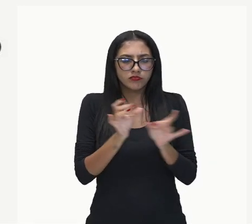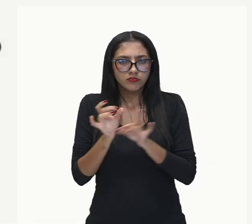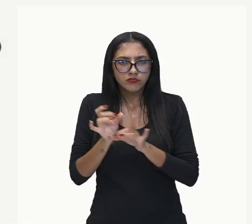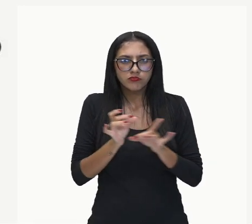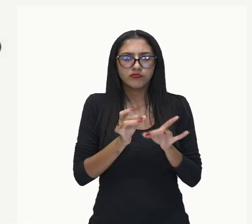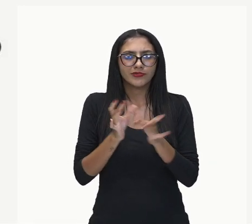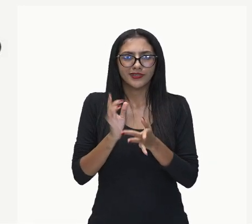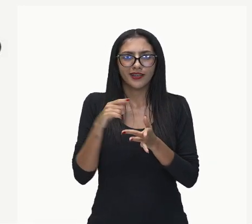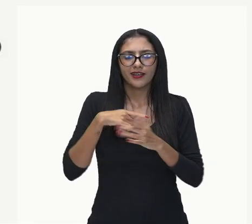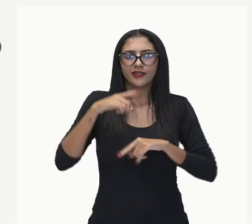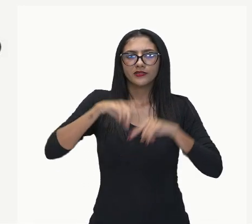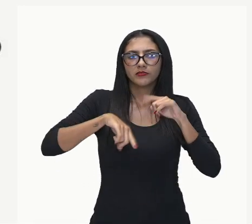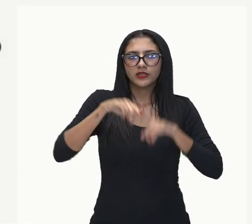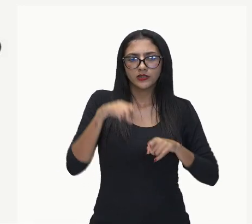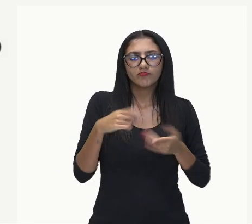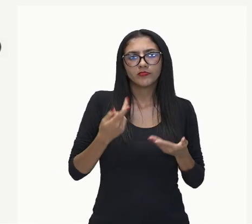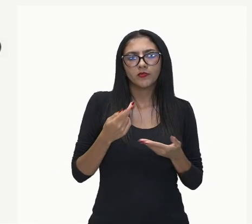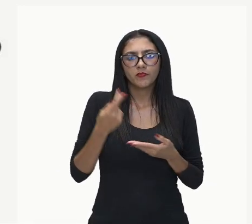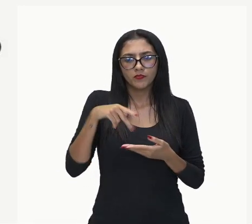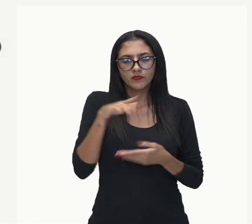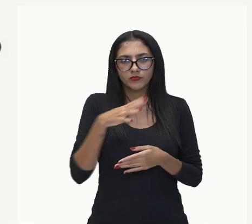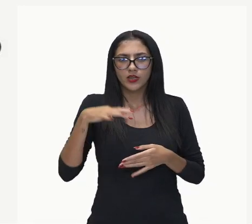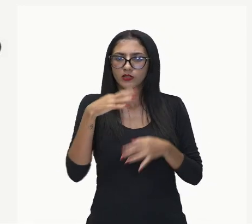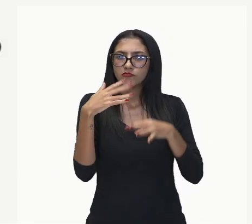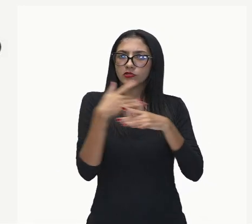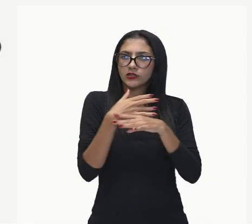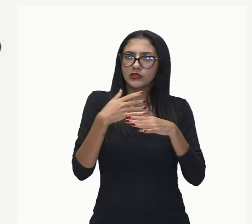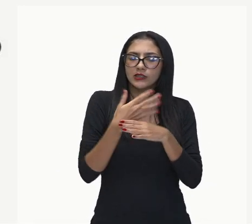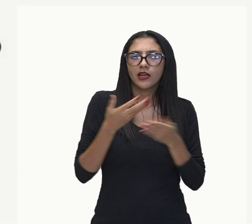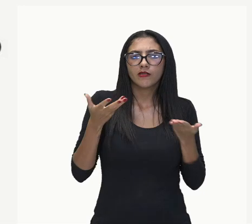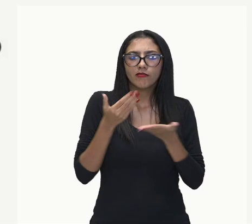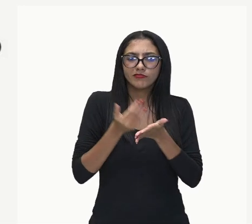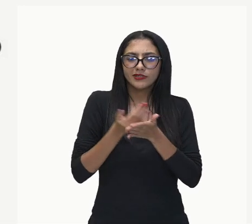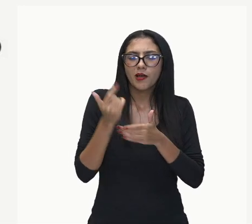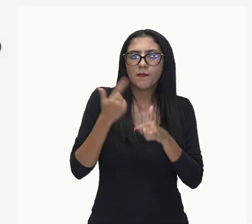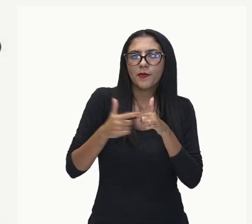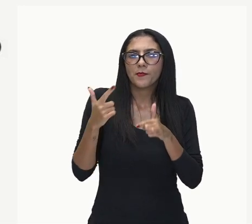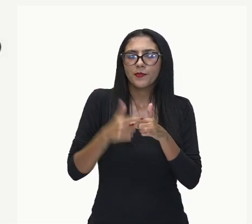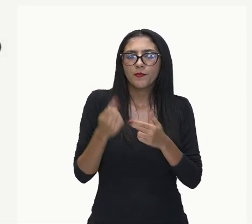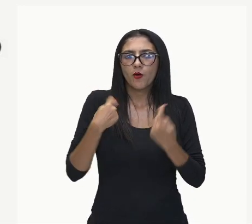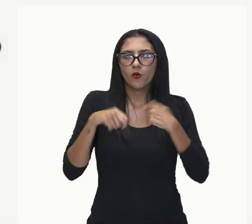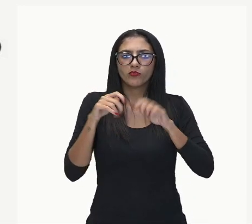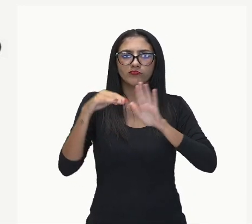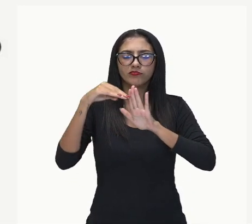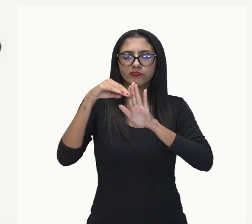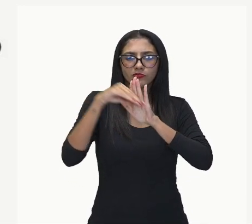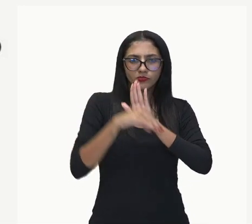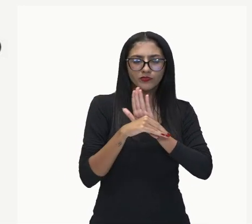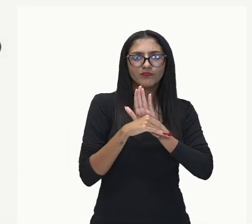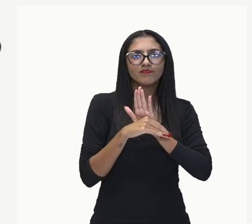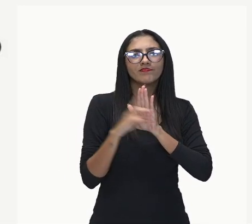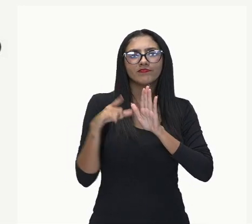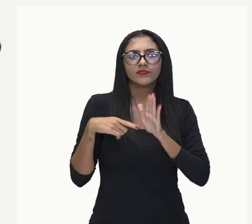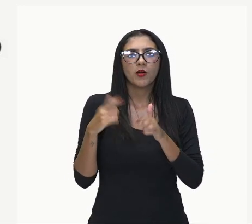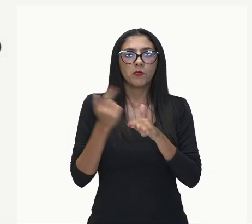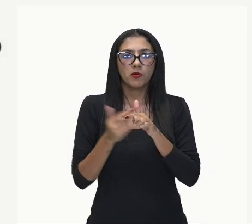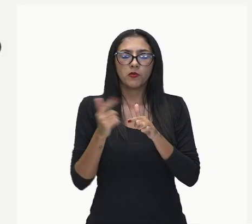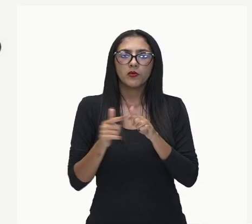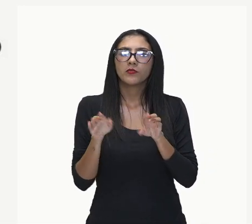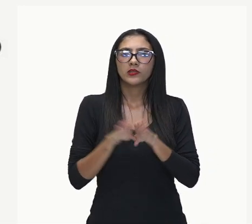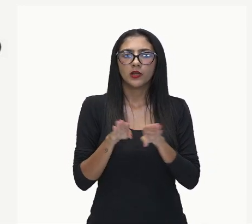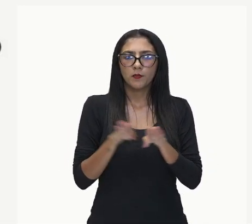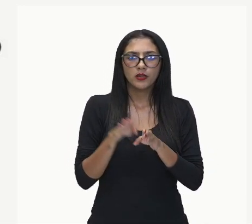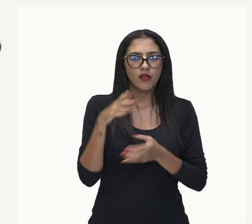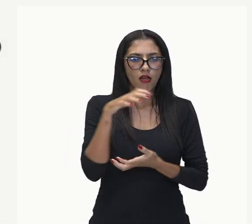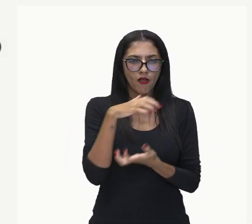tinham, a cidade, o Estado começou a entrar em um declínio. E claro que isso foi um agravante para a revolta, que